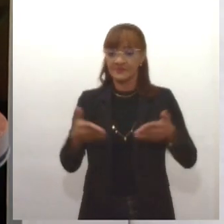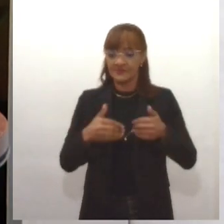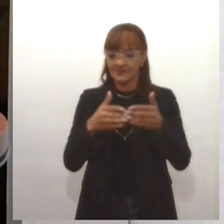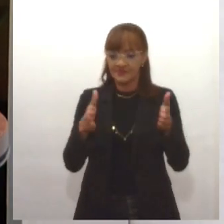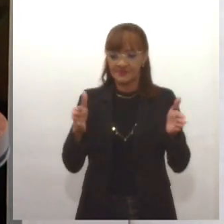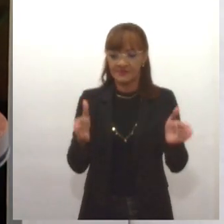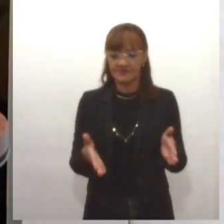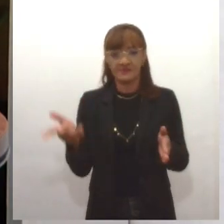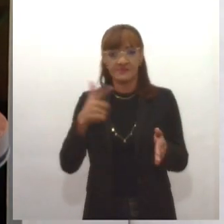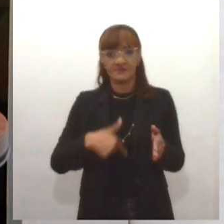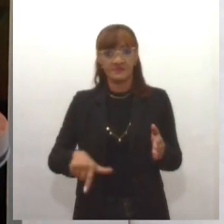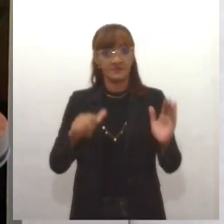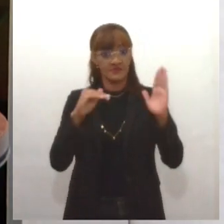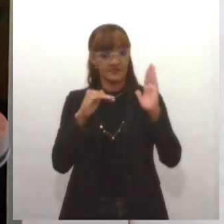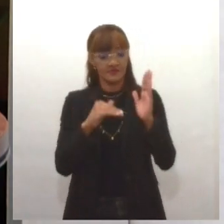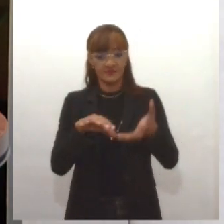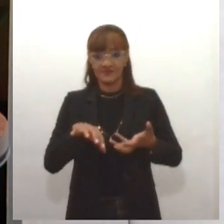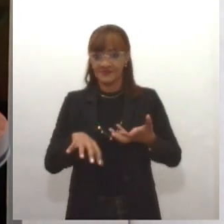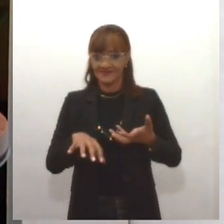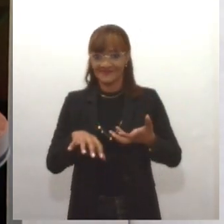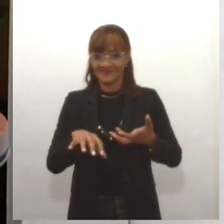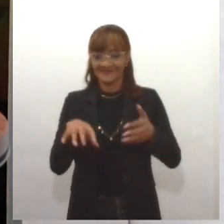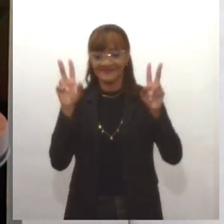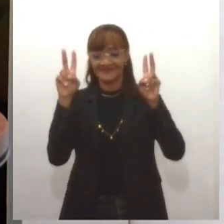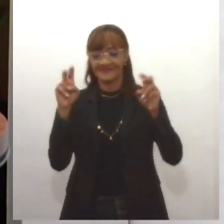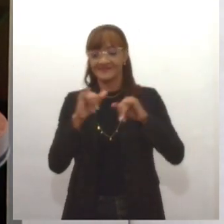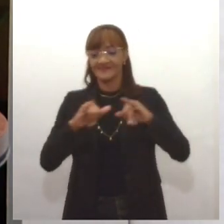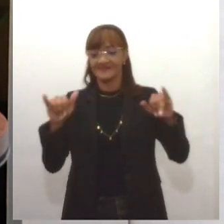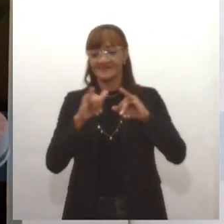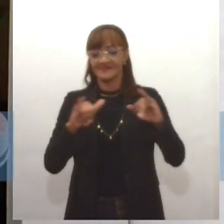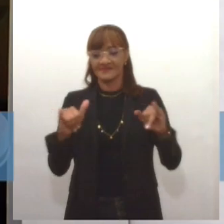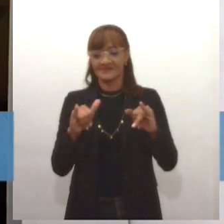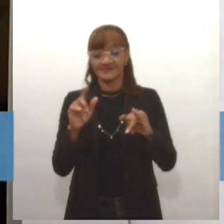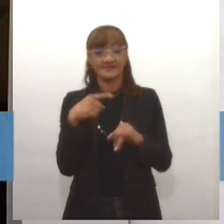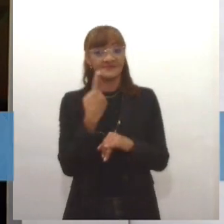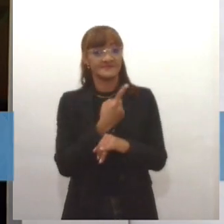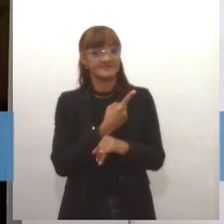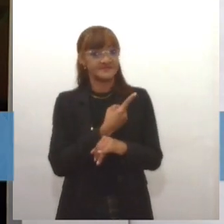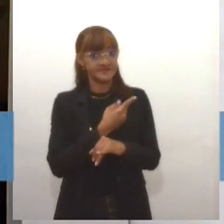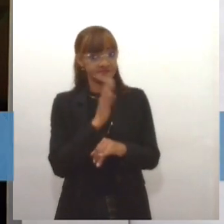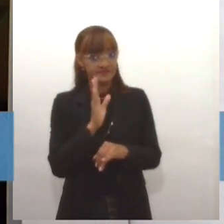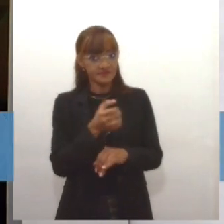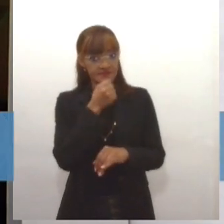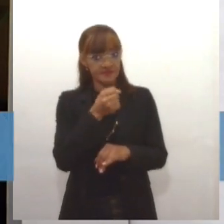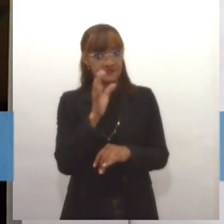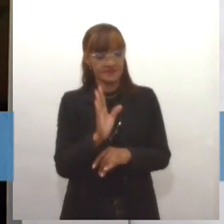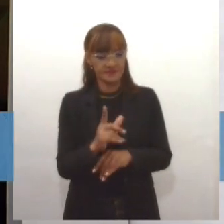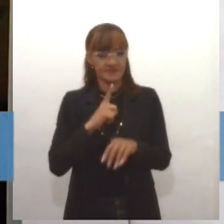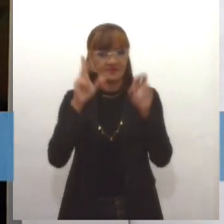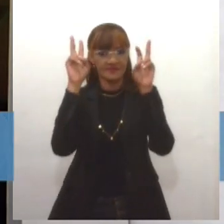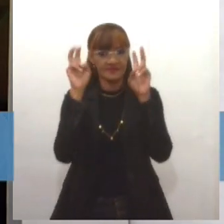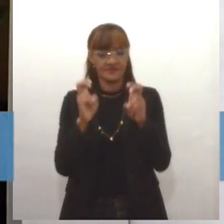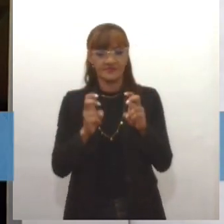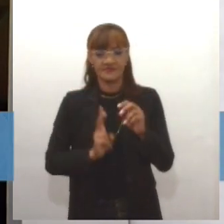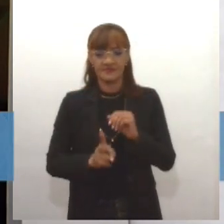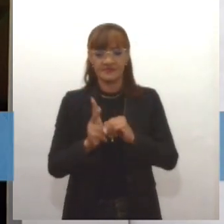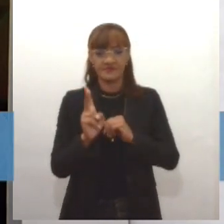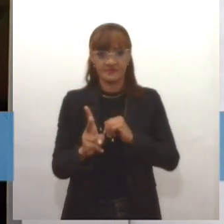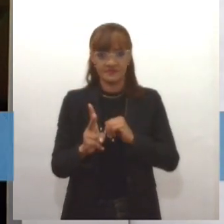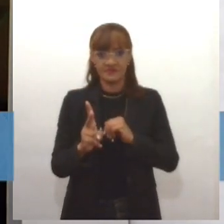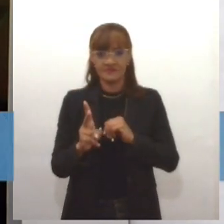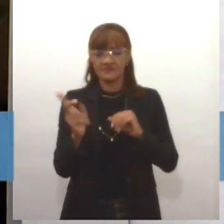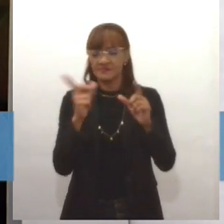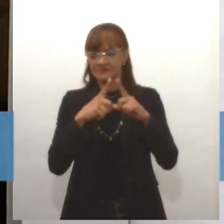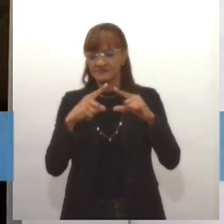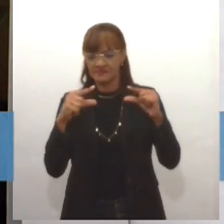Congresso em Pauta. Aqui no nosso programa você encontra temas pautados no Legislativo, ligando os